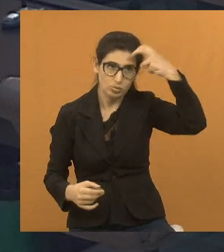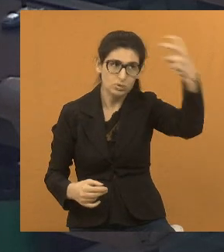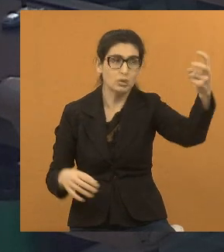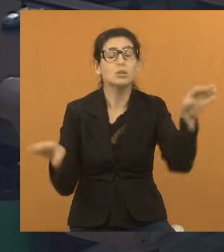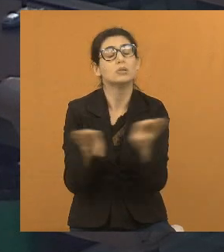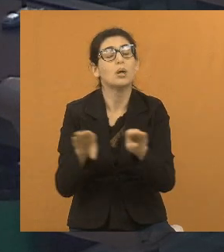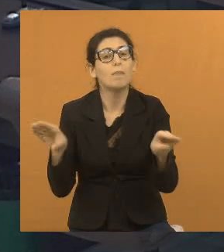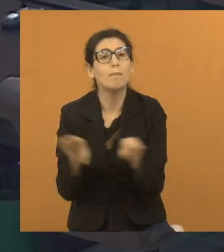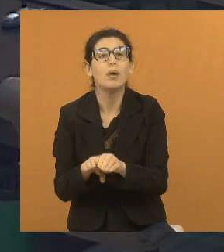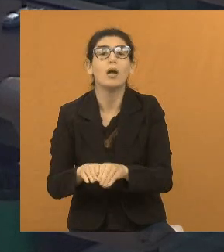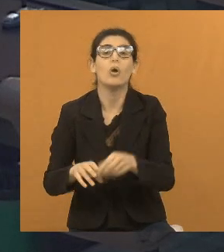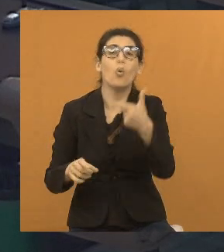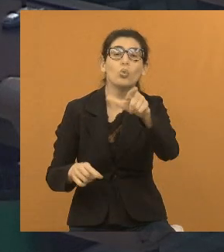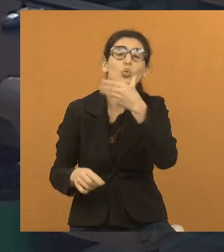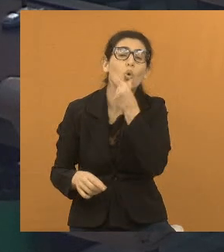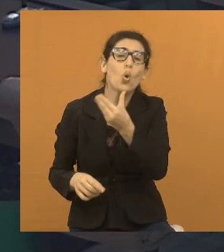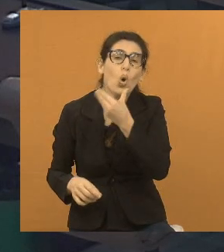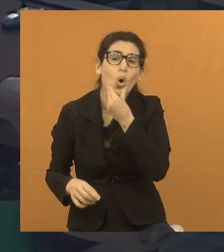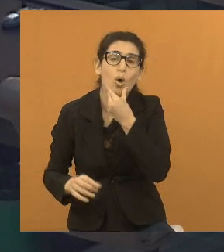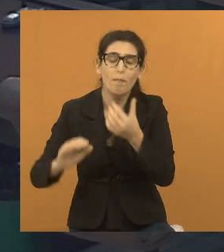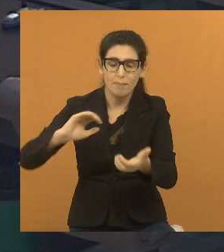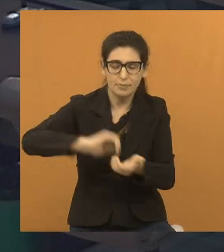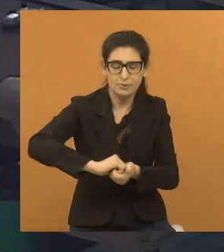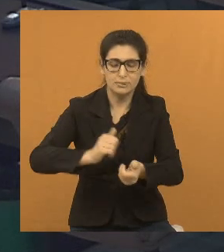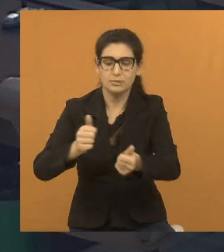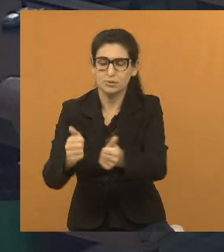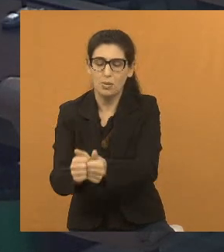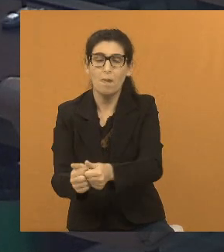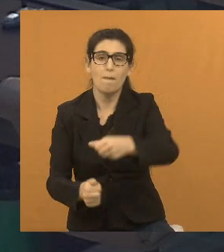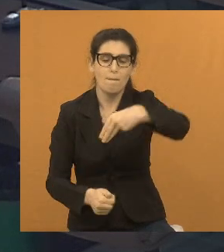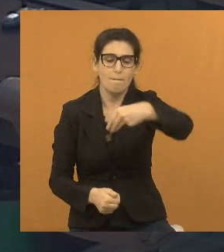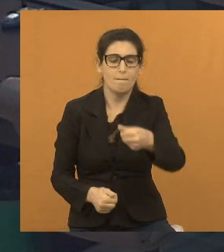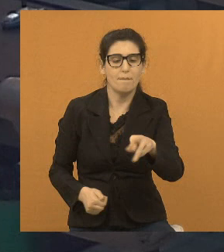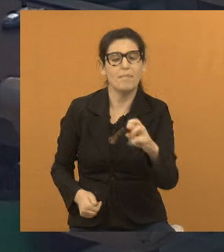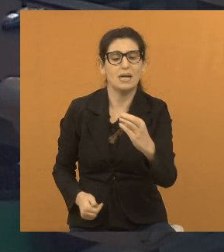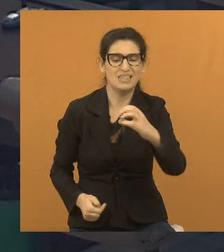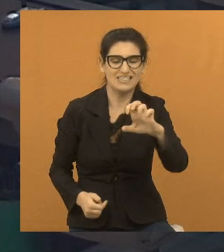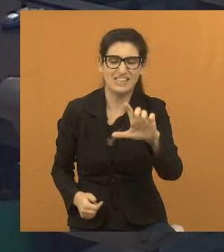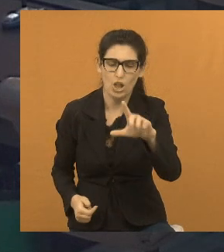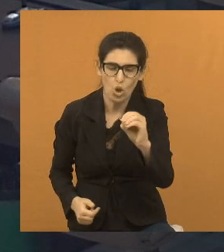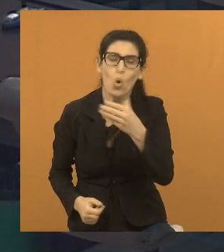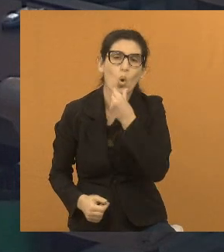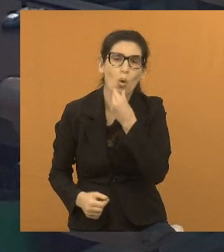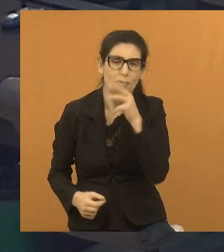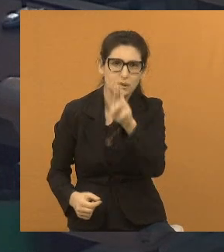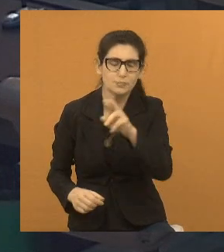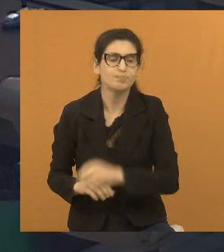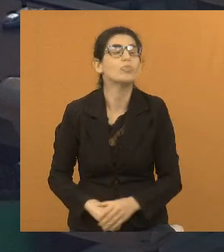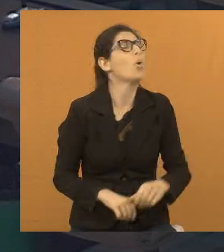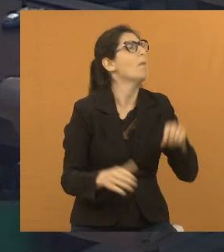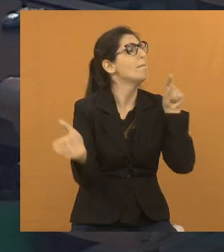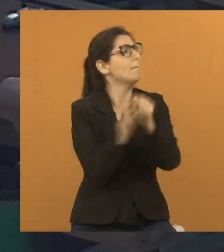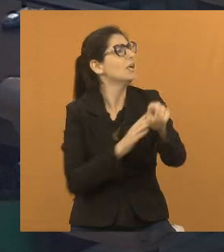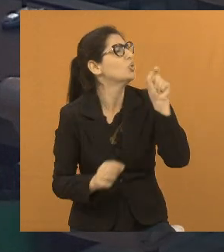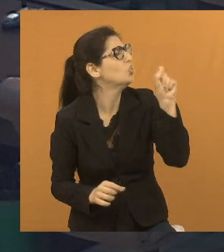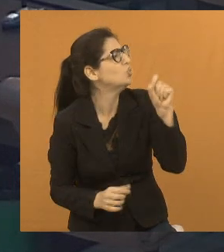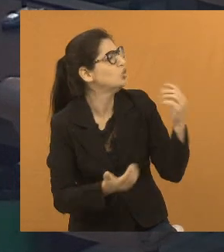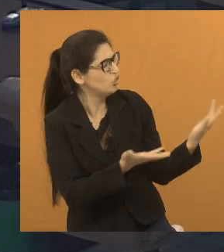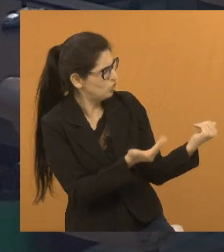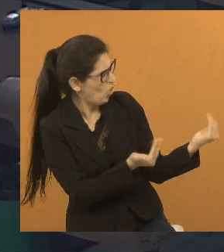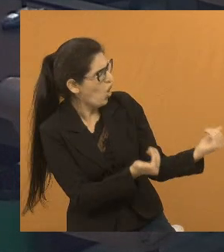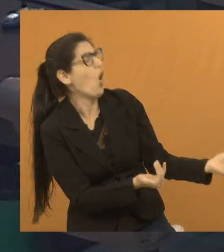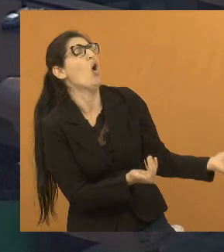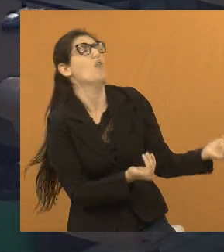Esportes, o Marcelo. A Samanta faz a seguinte colocação: o que será feito pelos jovens